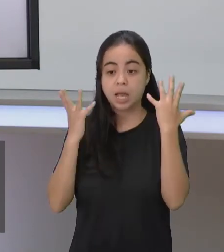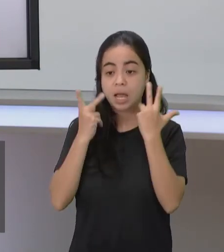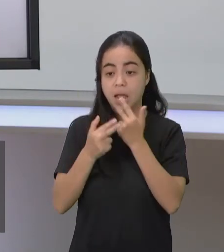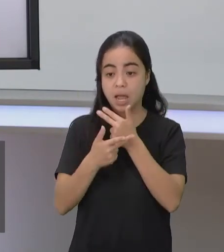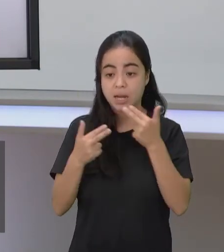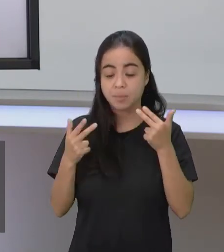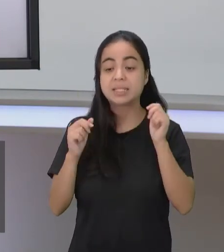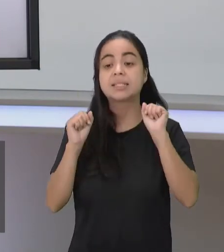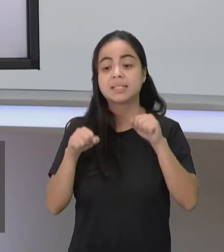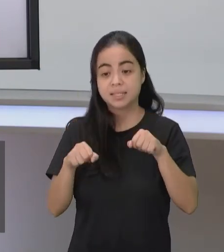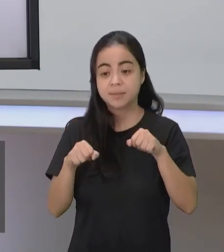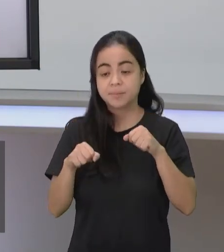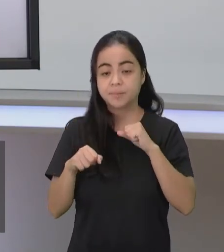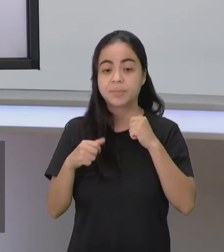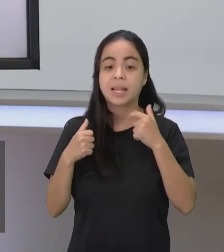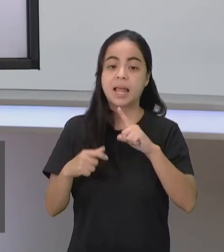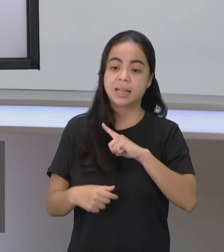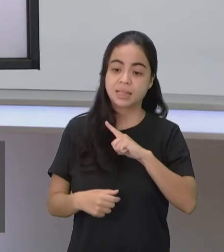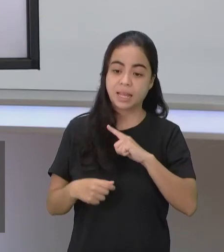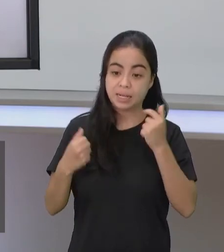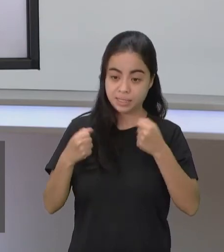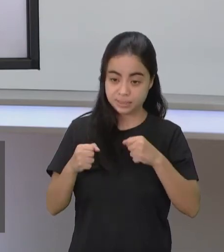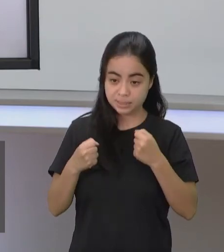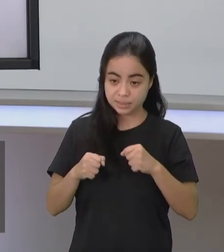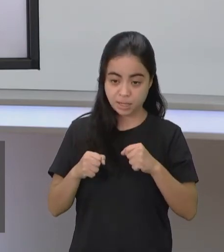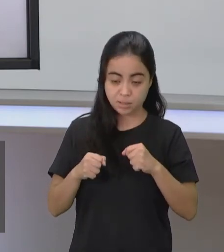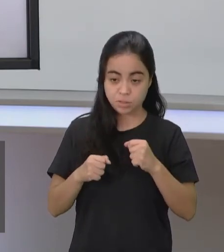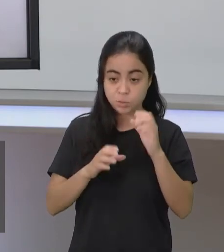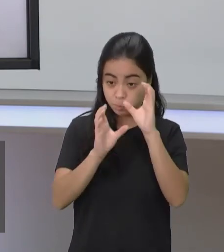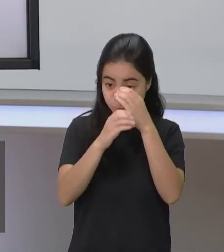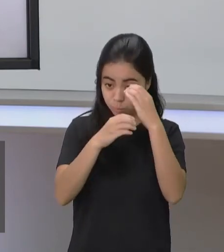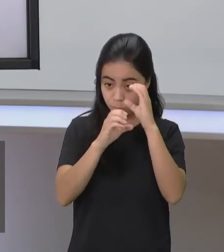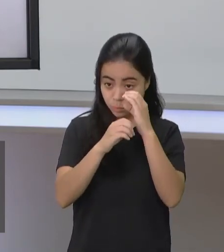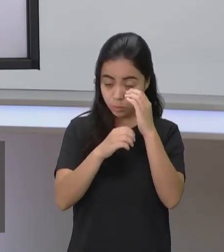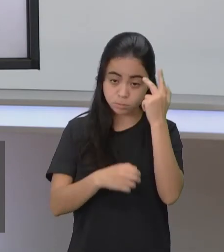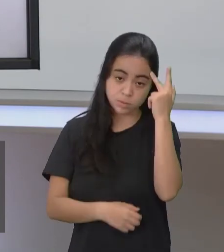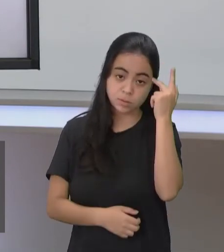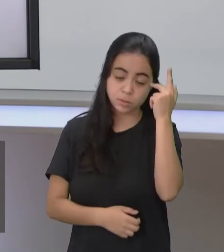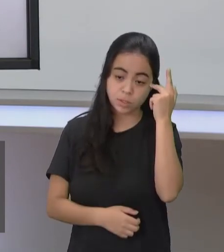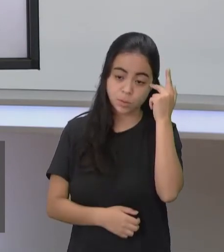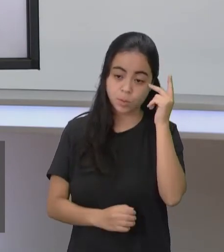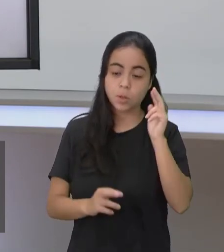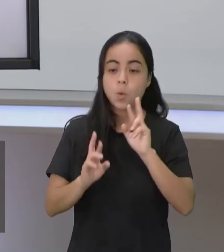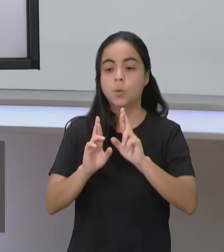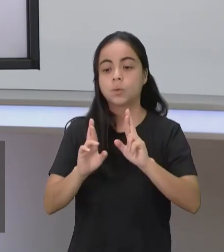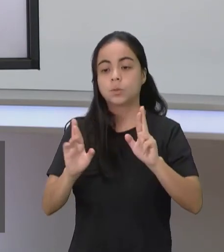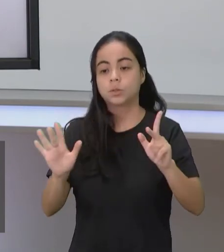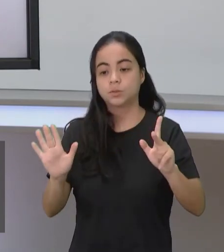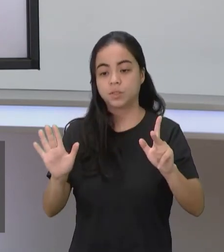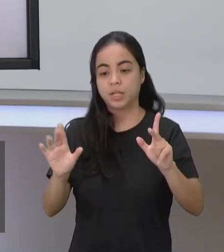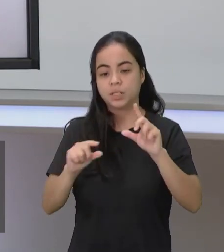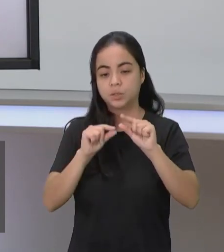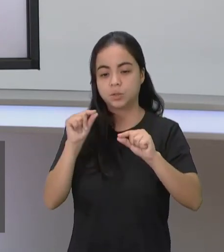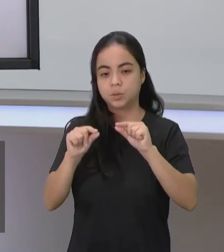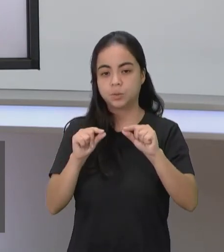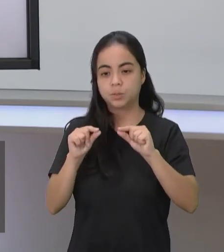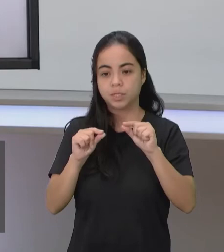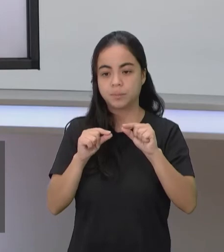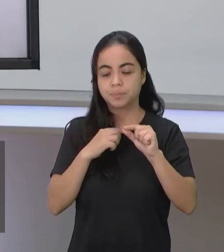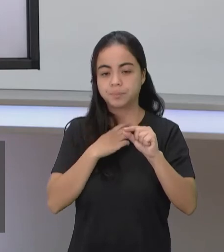tem necessidades biológicas como qualquer outro, né? A gente se diferencia aí, né, em boa